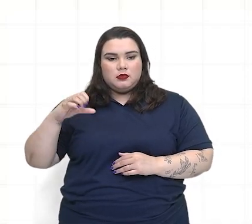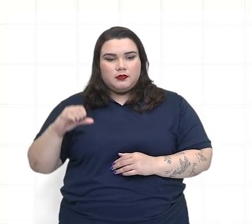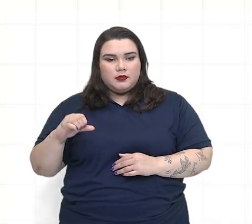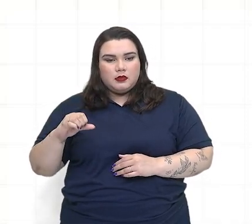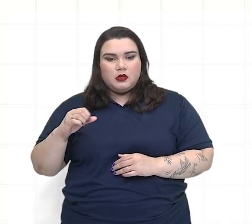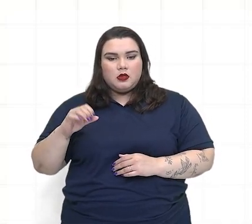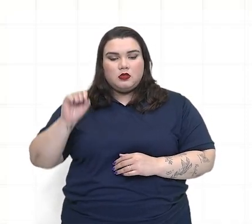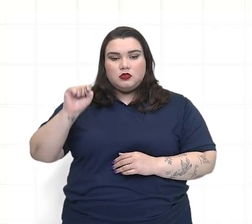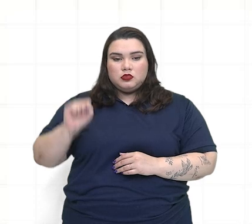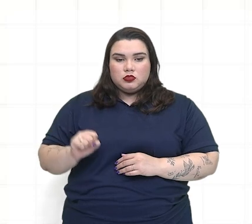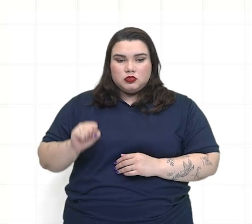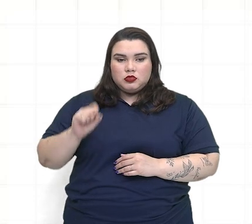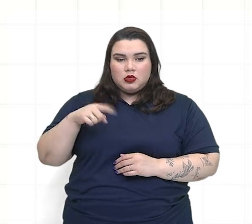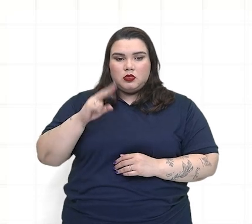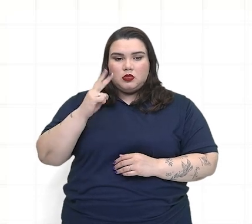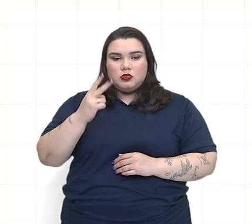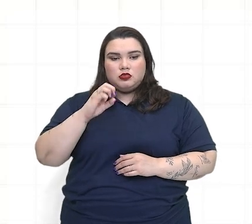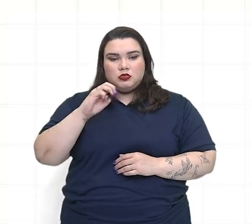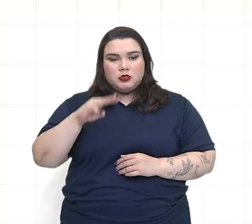maior na região sul, que é de